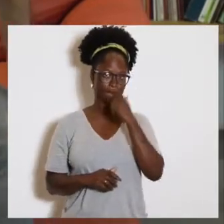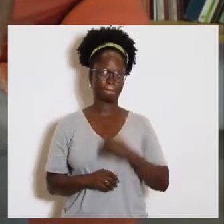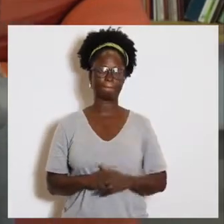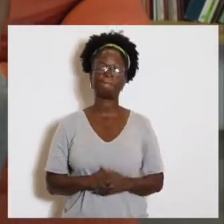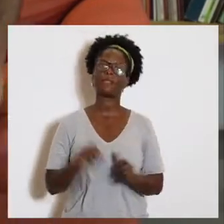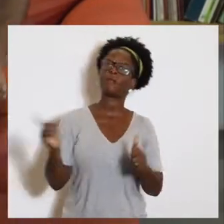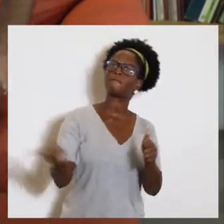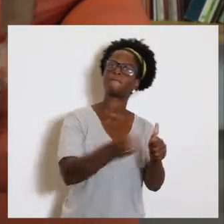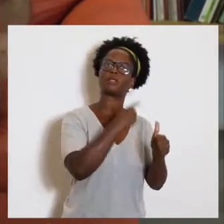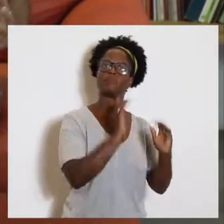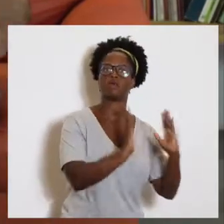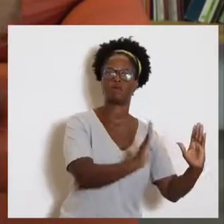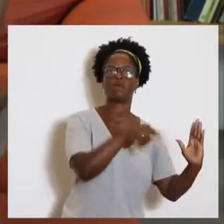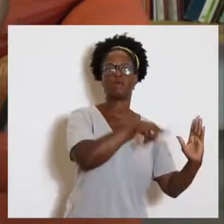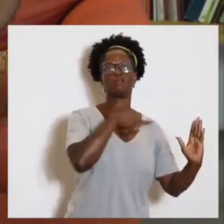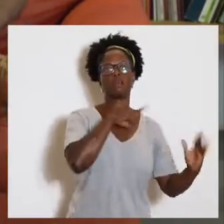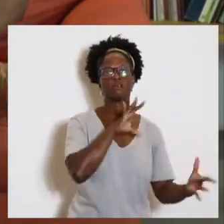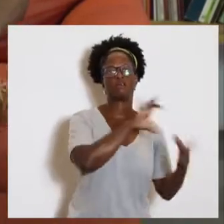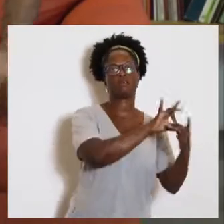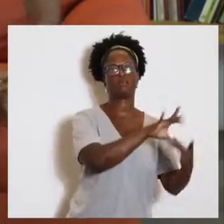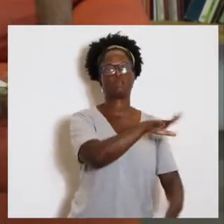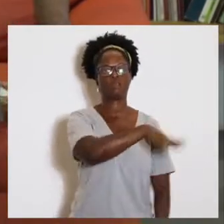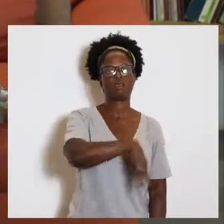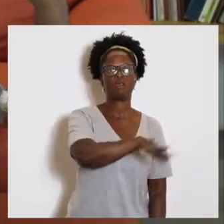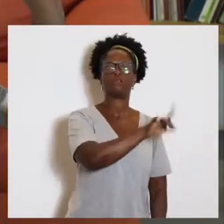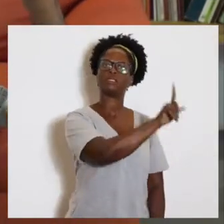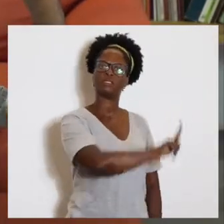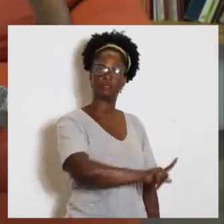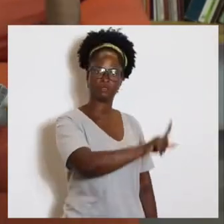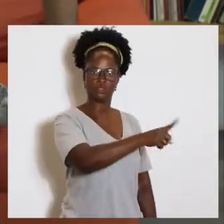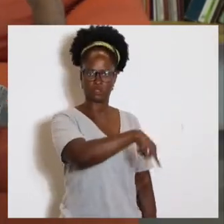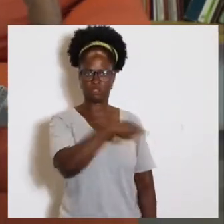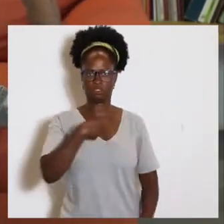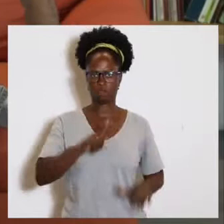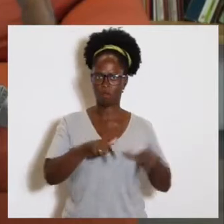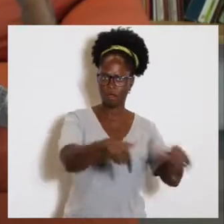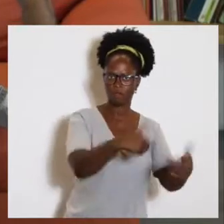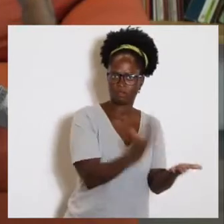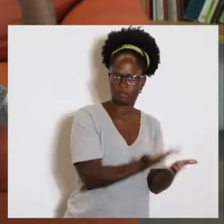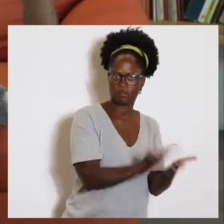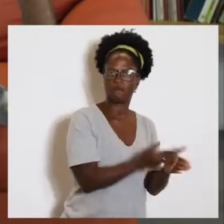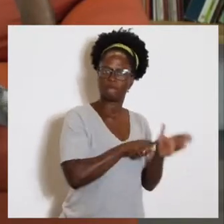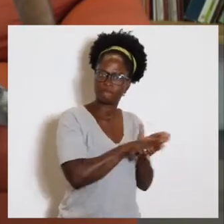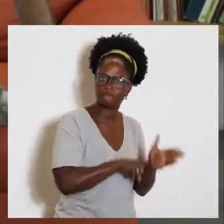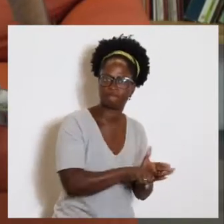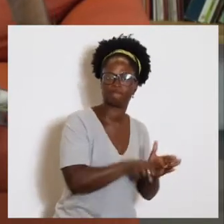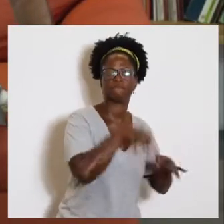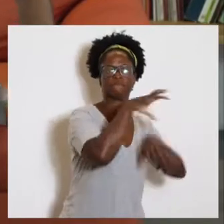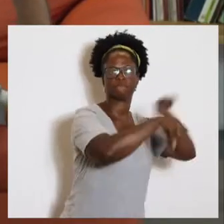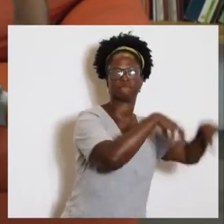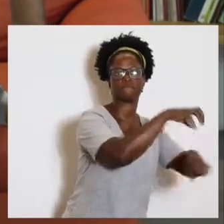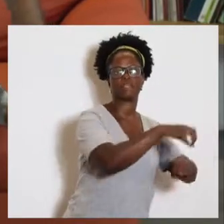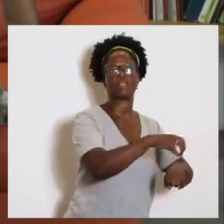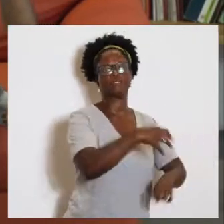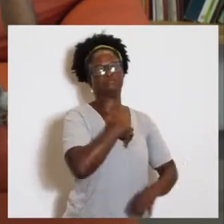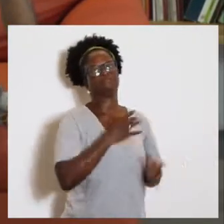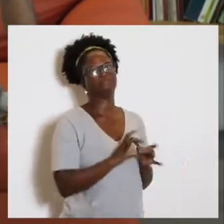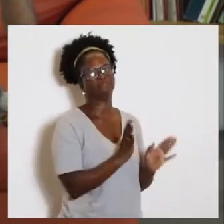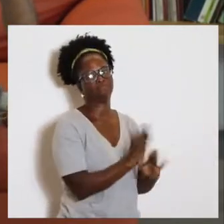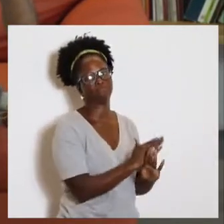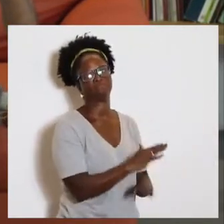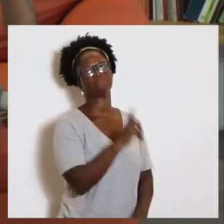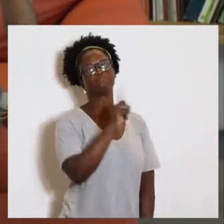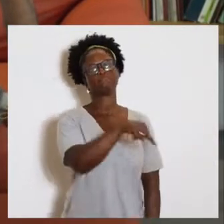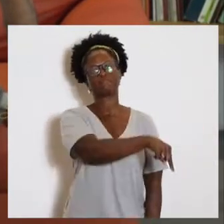o primeiro deles tem a ver com o universo literário que é onde um ovo como mais se mais à vontade